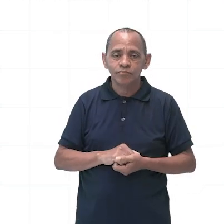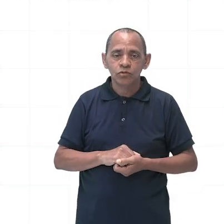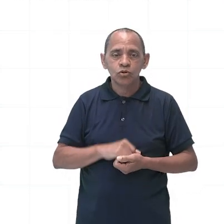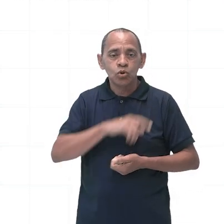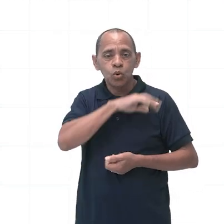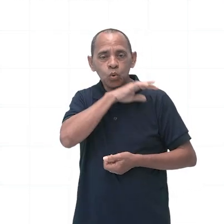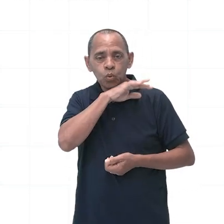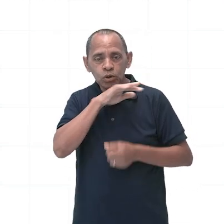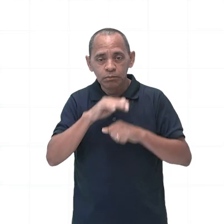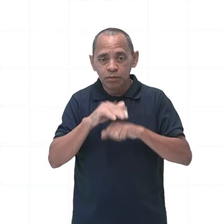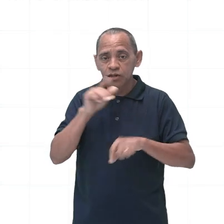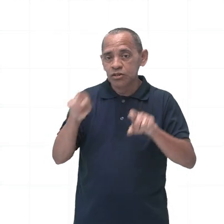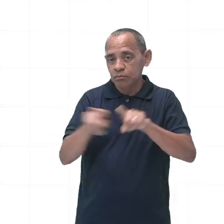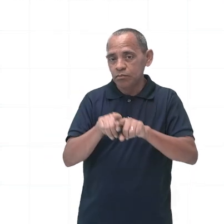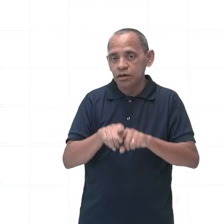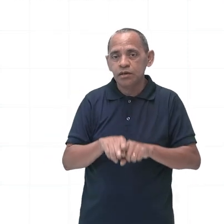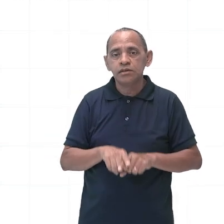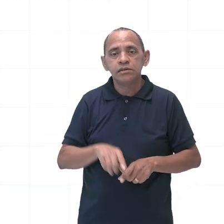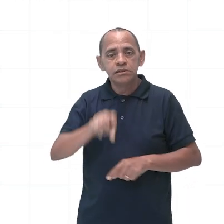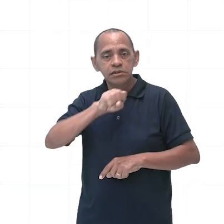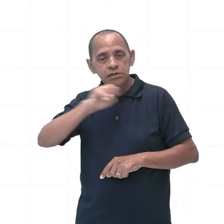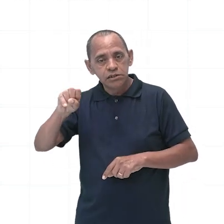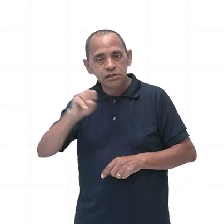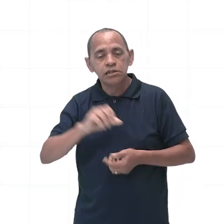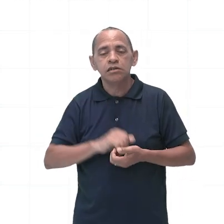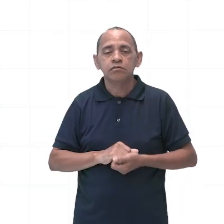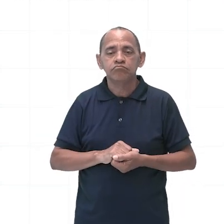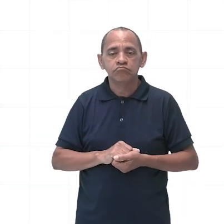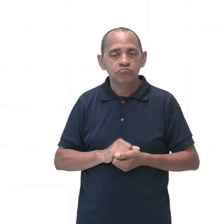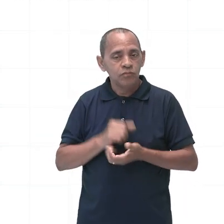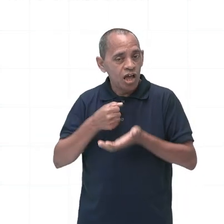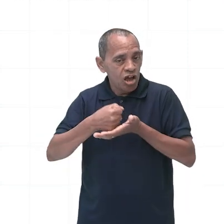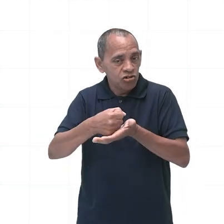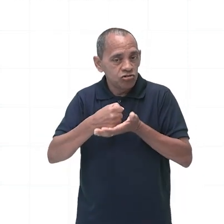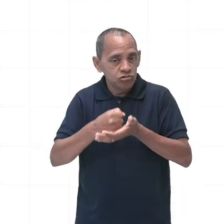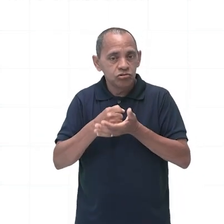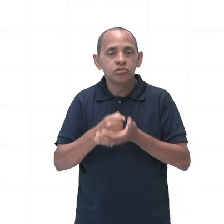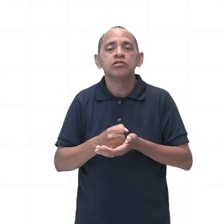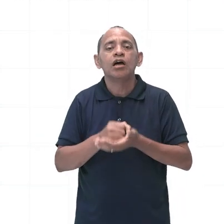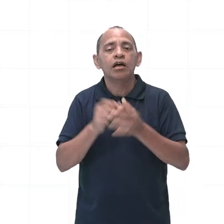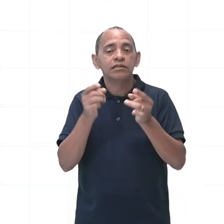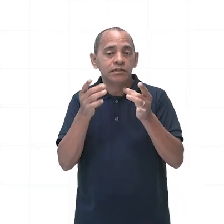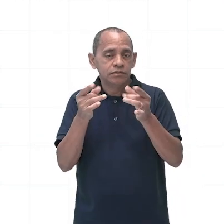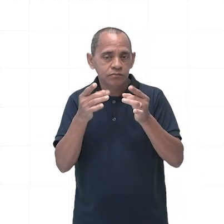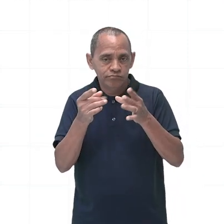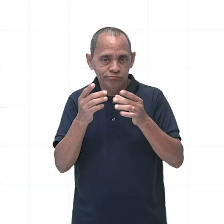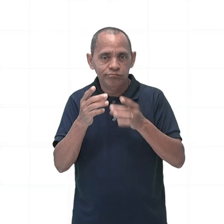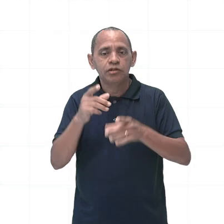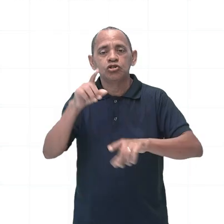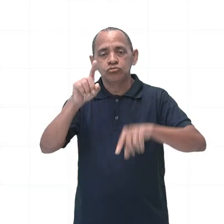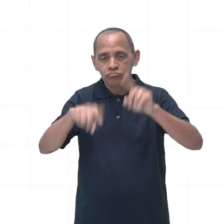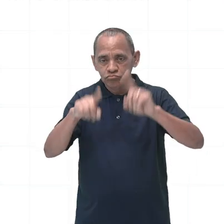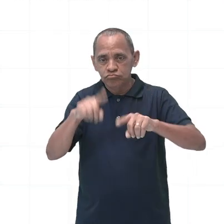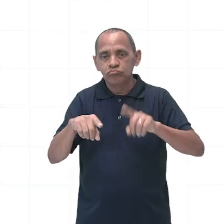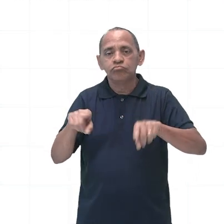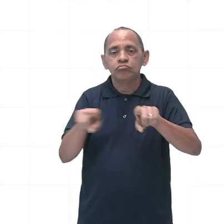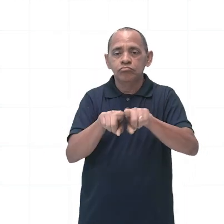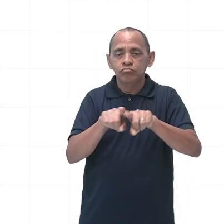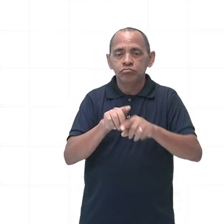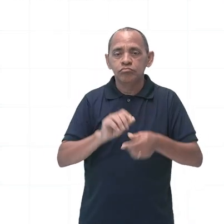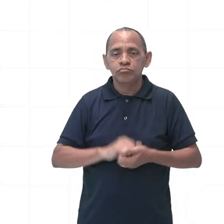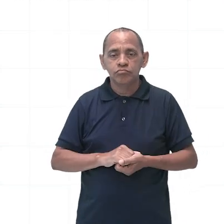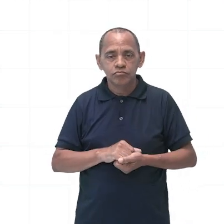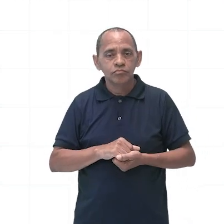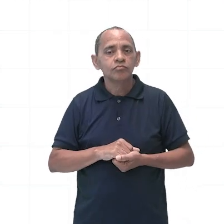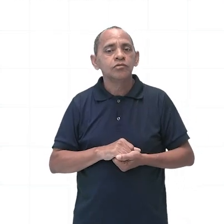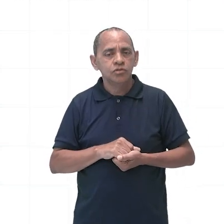desde que favoreçam a ampliação das vendas dos seus produtos. Isso já está